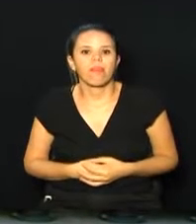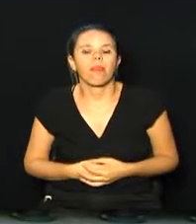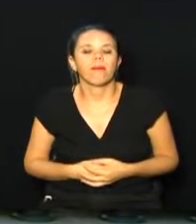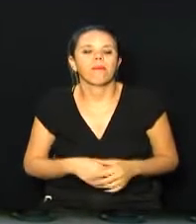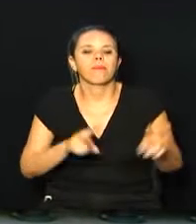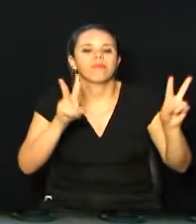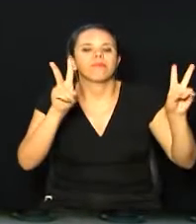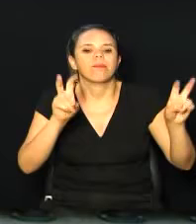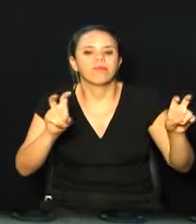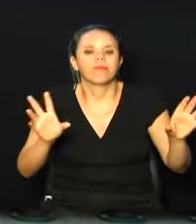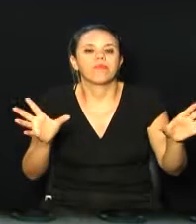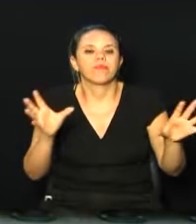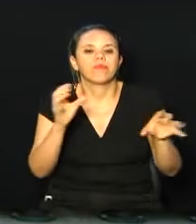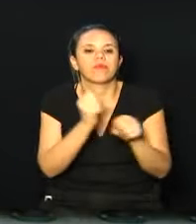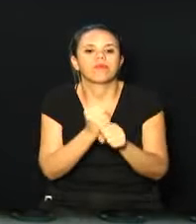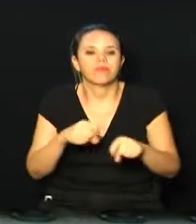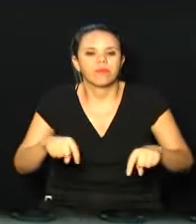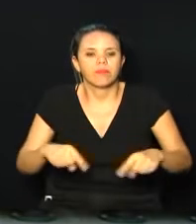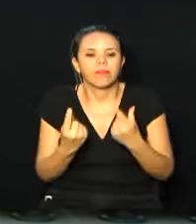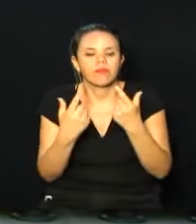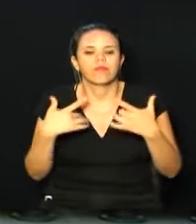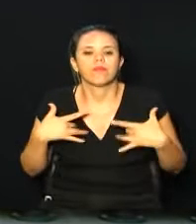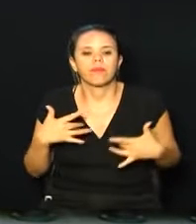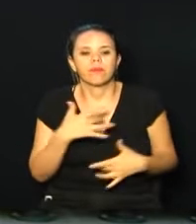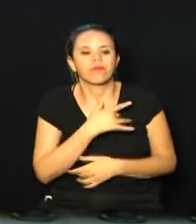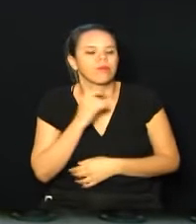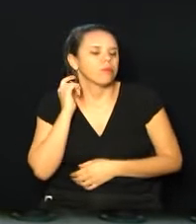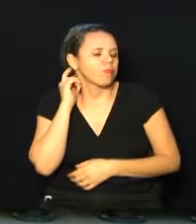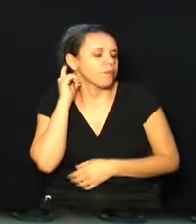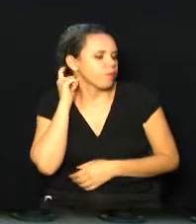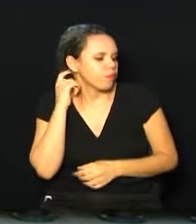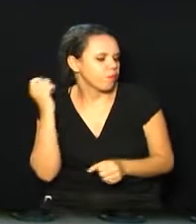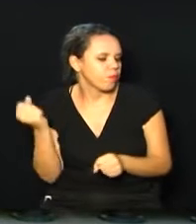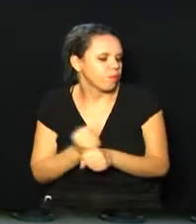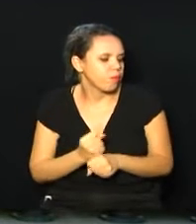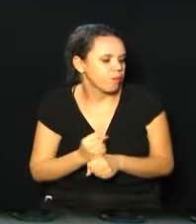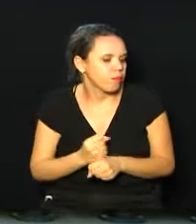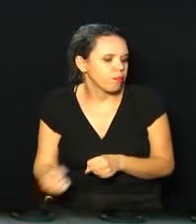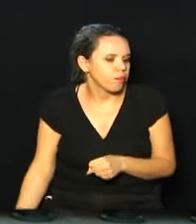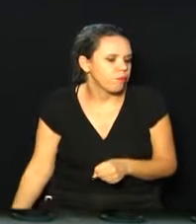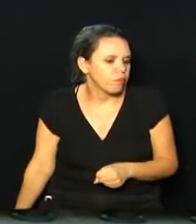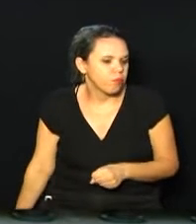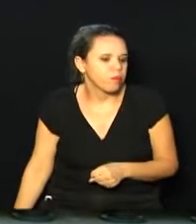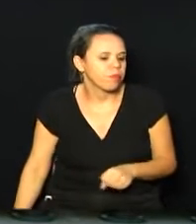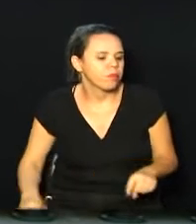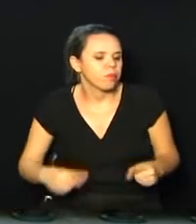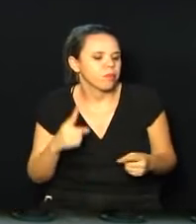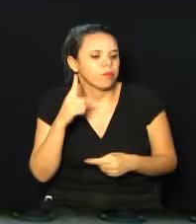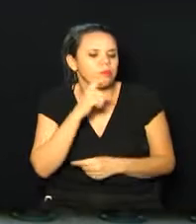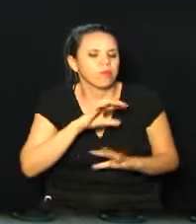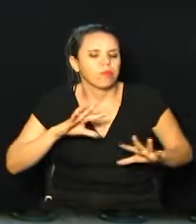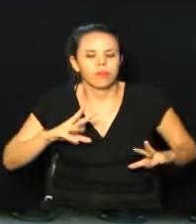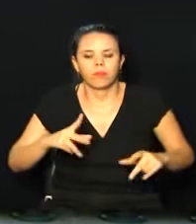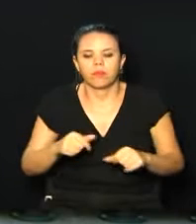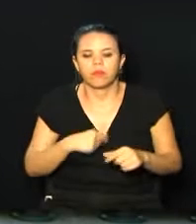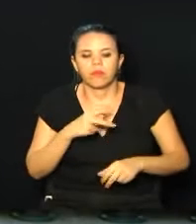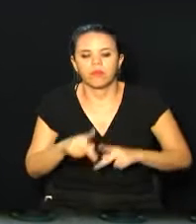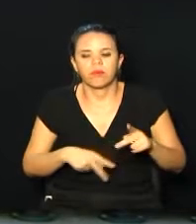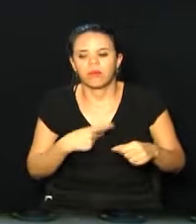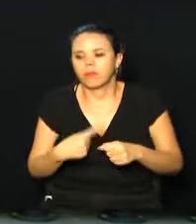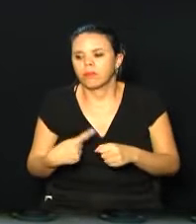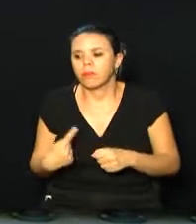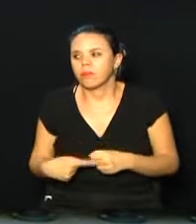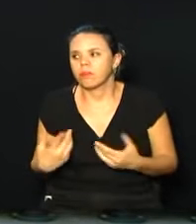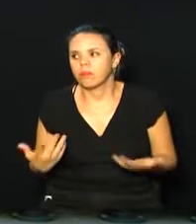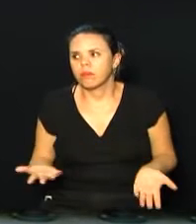assuntos concentrados nos desafios da saúde nos últimos anos, né? Que foi bem desafiador para todos os municípios. Então, eu